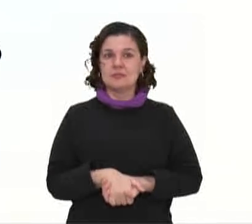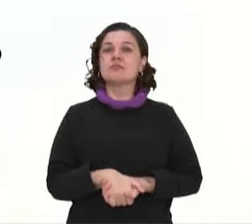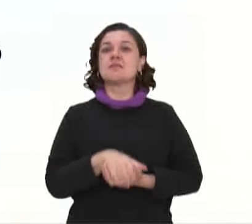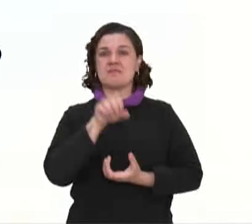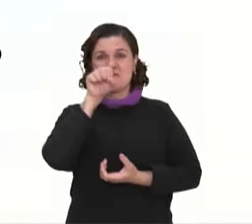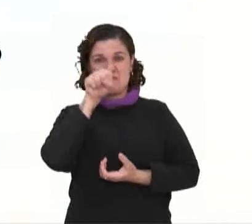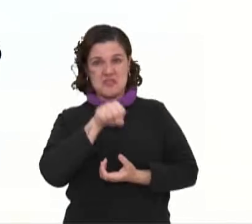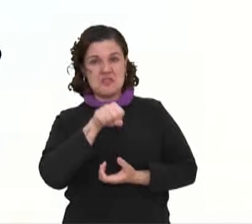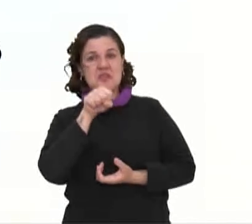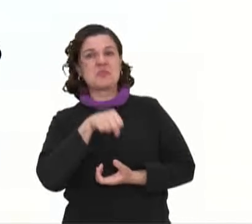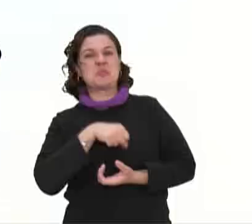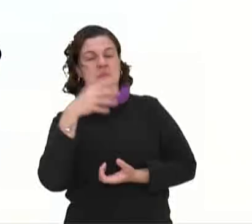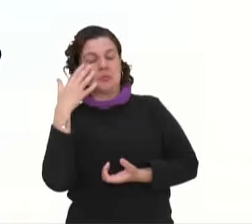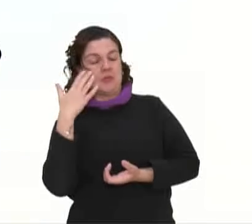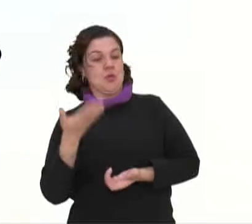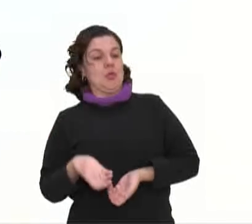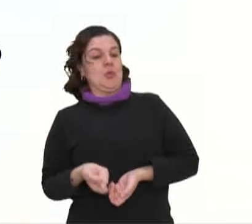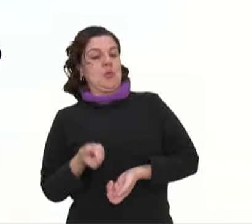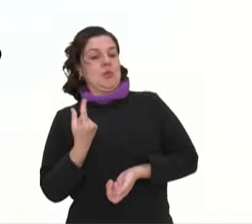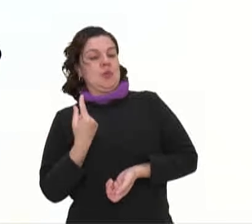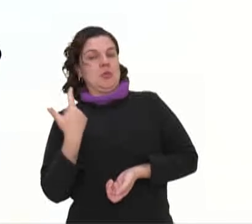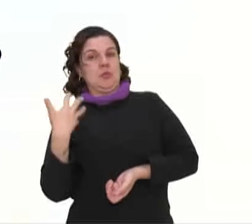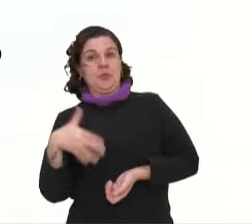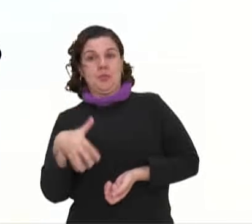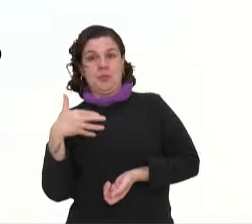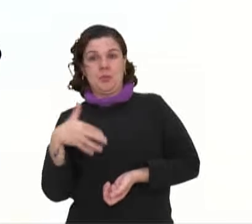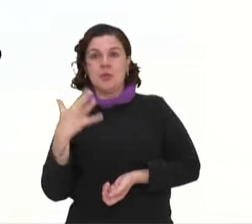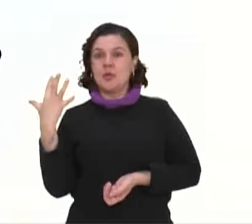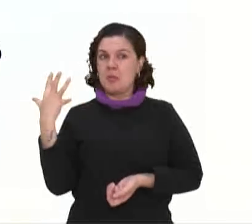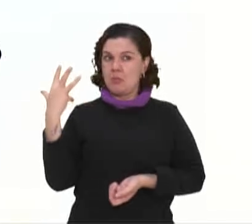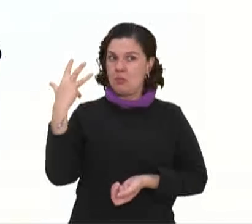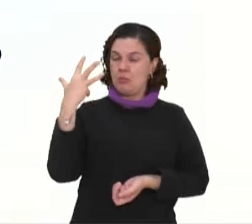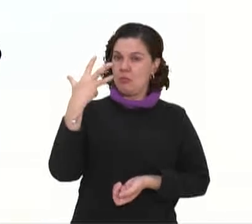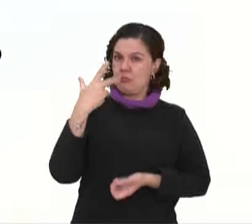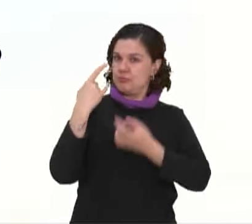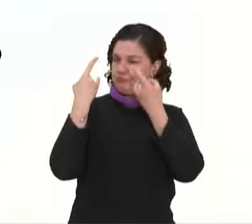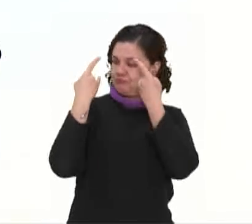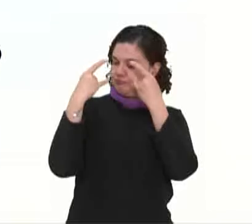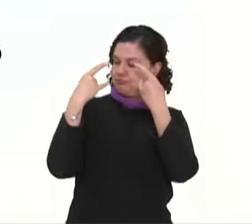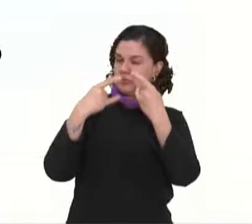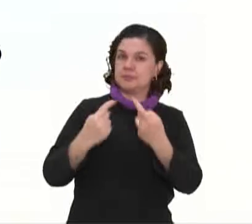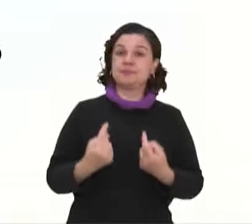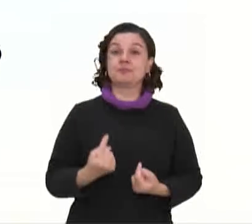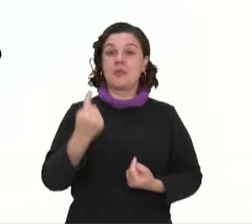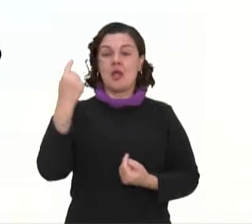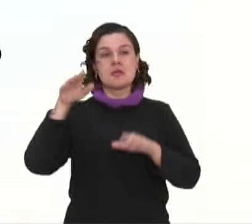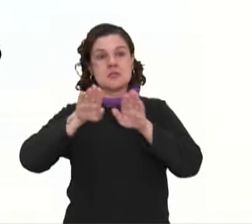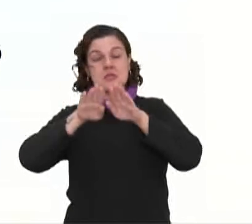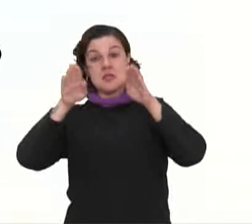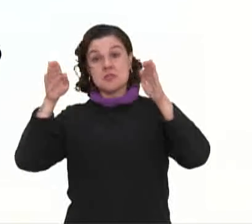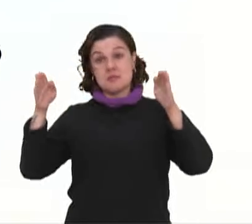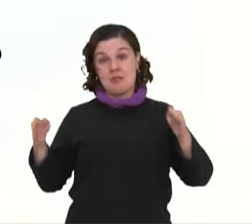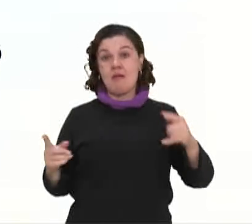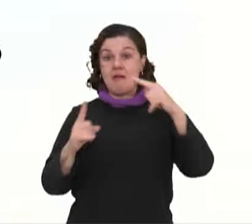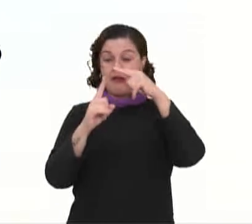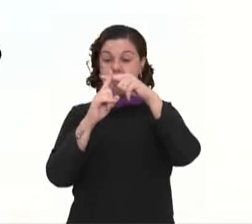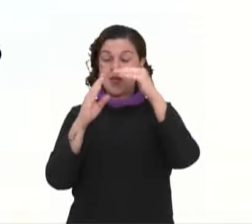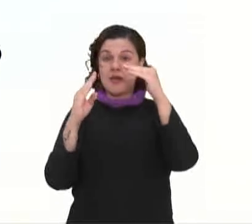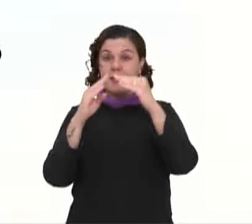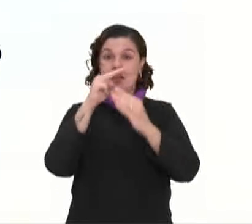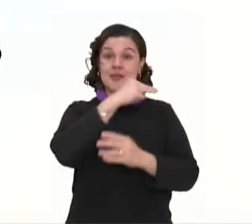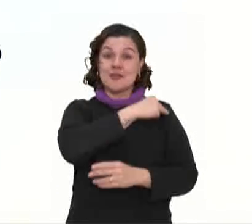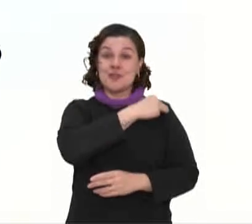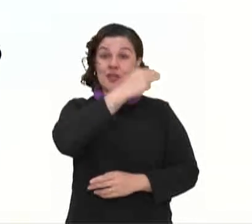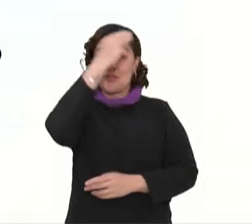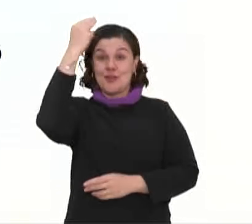Sim, é uma imagem que é bem impactante, é uma imagem que é bonita de se olhar. Esse é o altar da igreja de Nossa